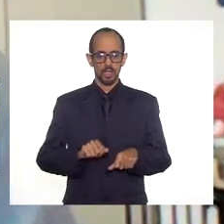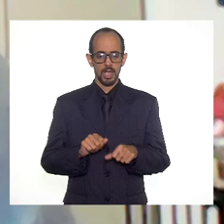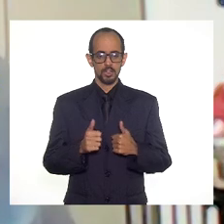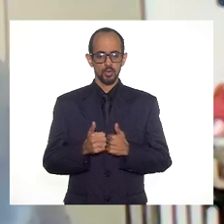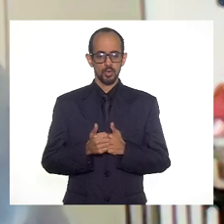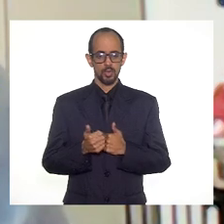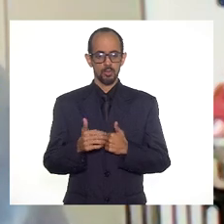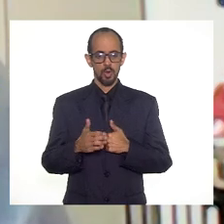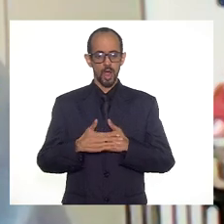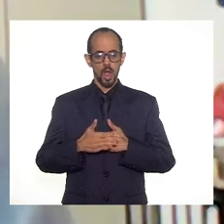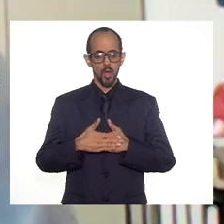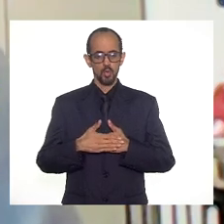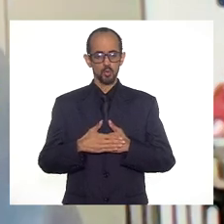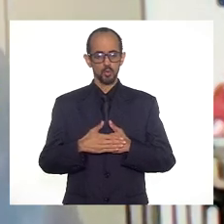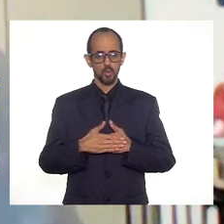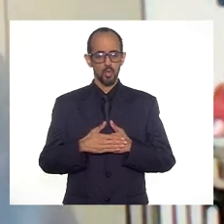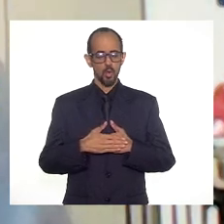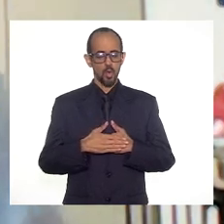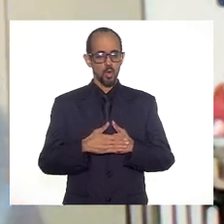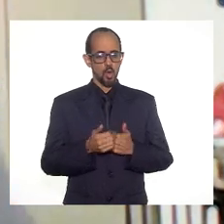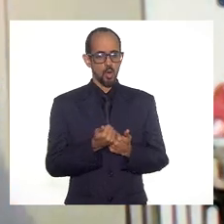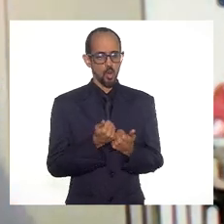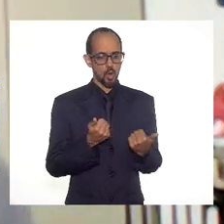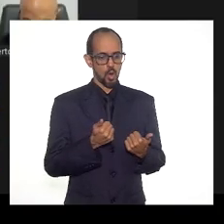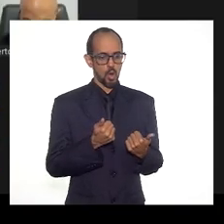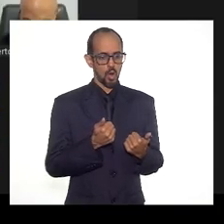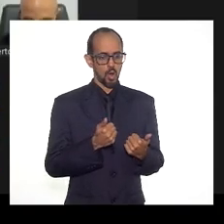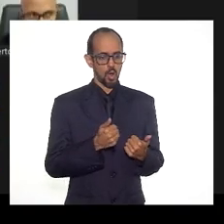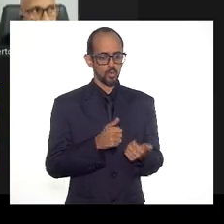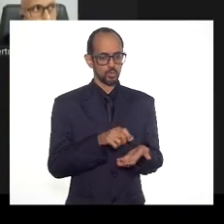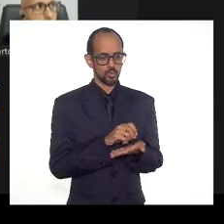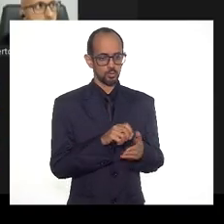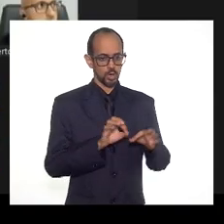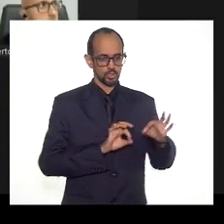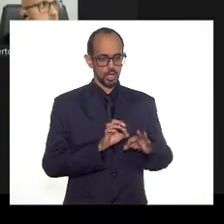projeto o deputado Rubens Bontempo.